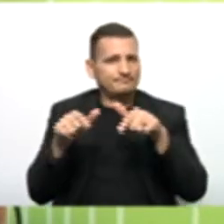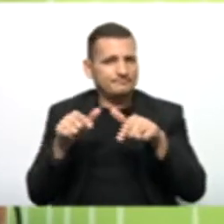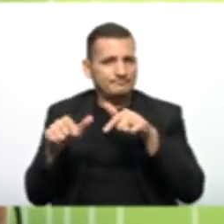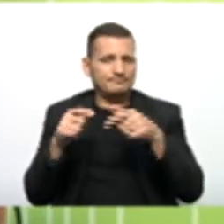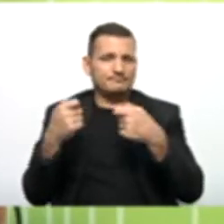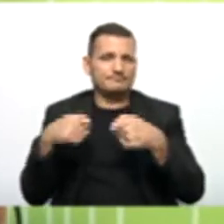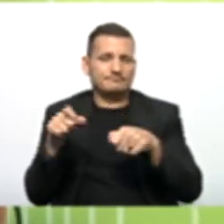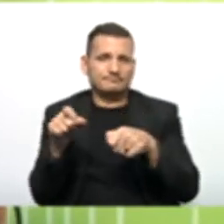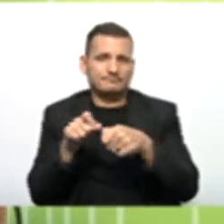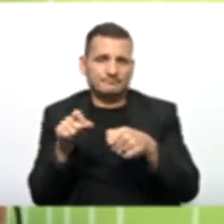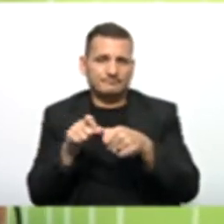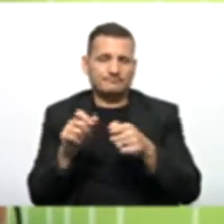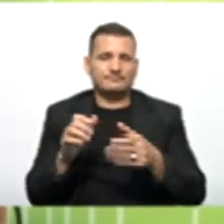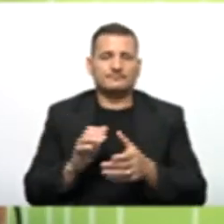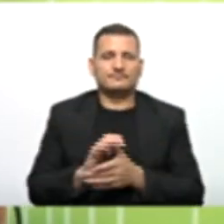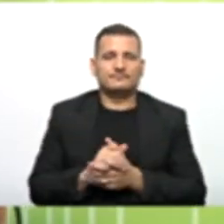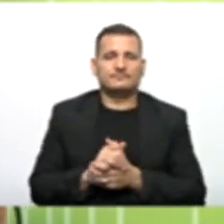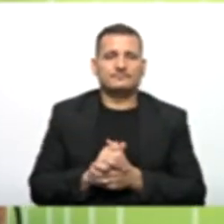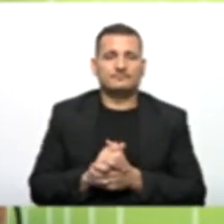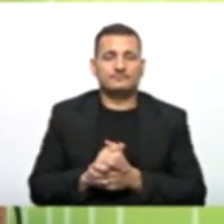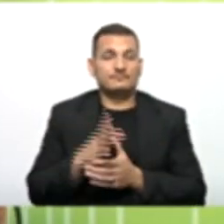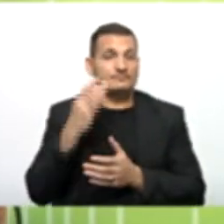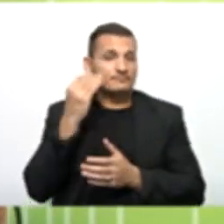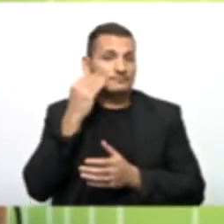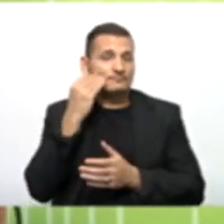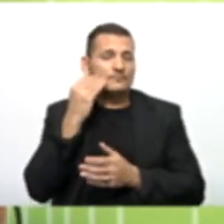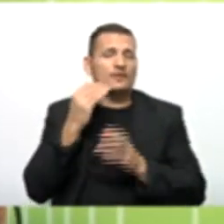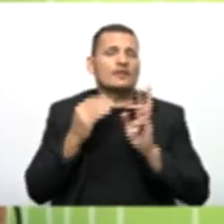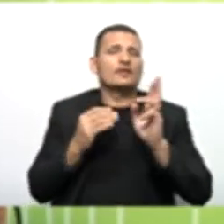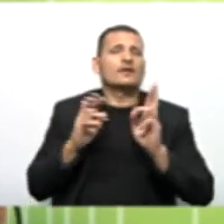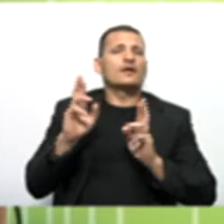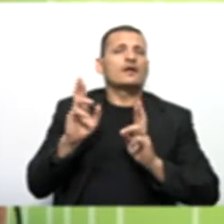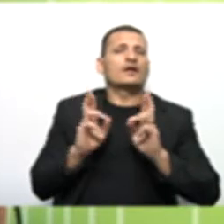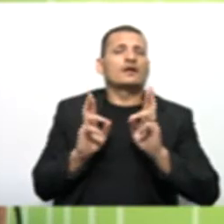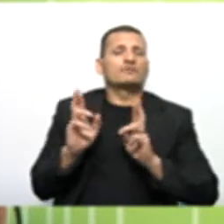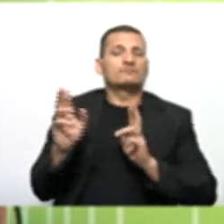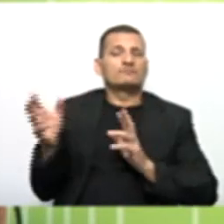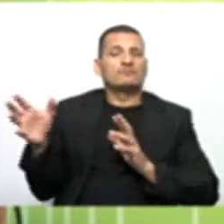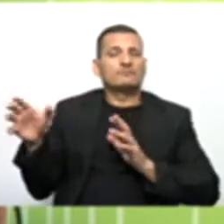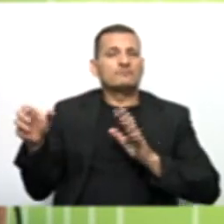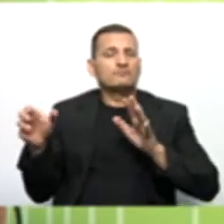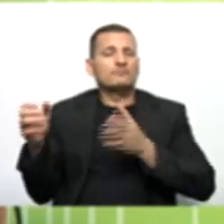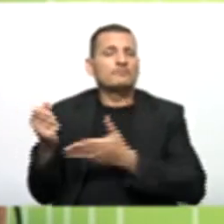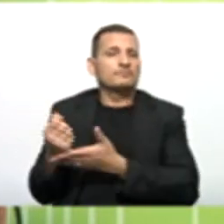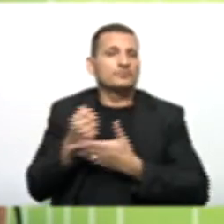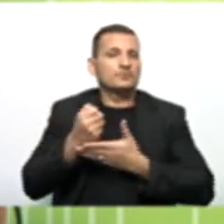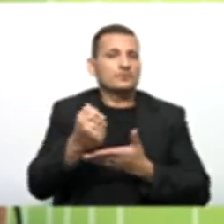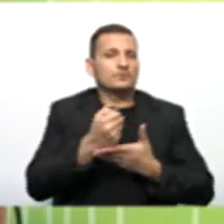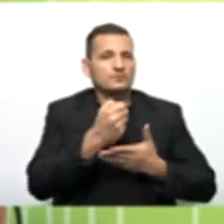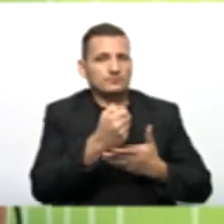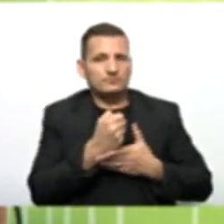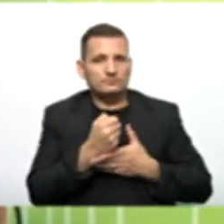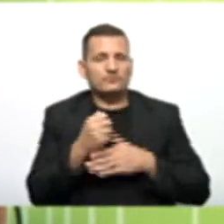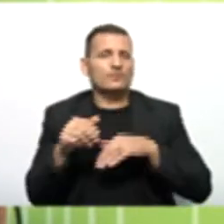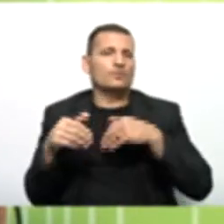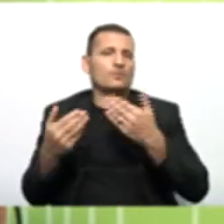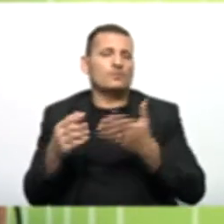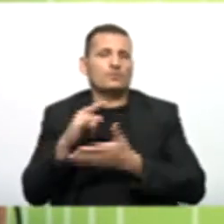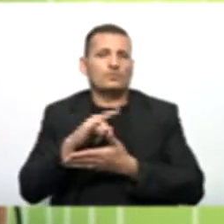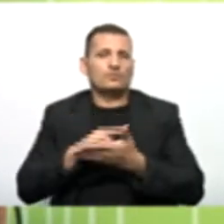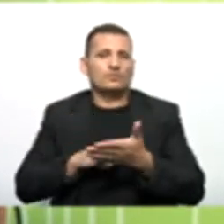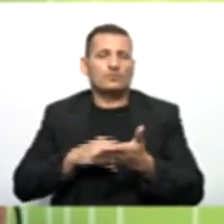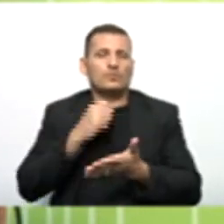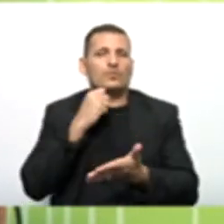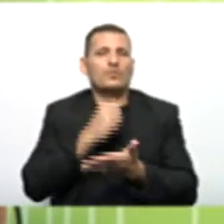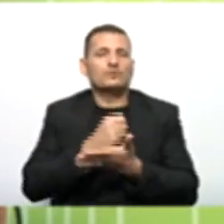que realizar, nós vamos ver quem são as pessoas que podem nos apoiar, em relação a isso, quais são os contratos que nós temos que